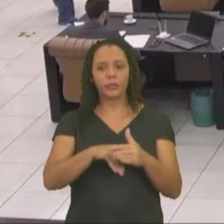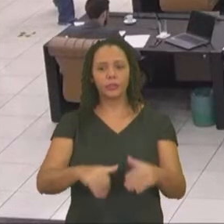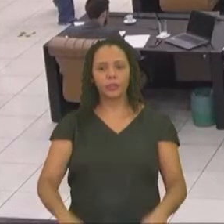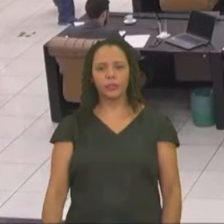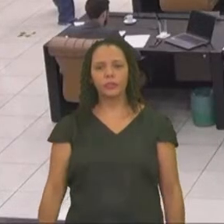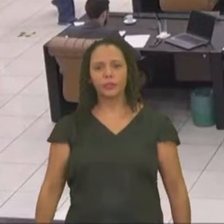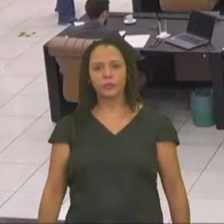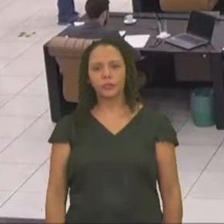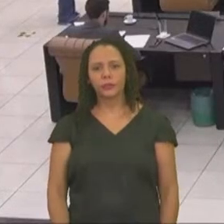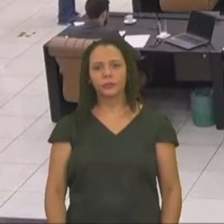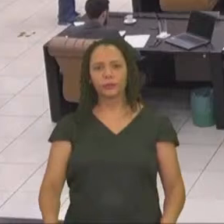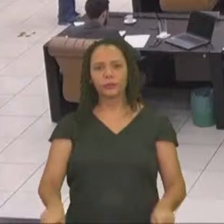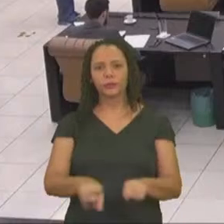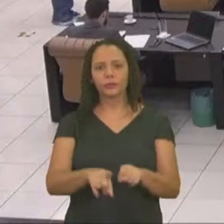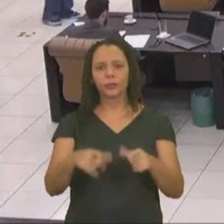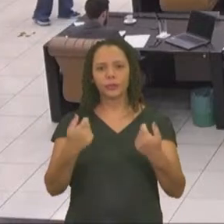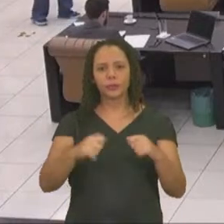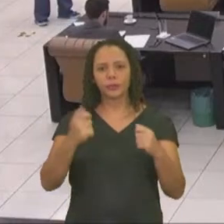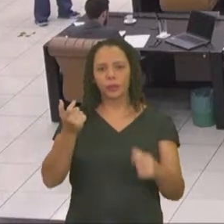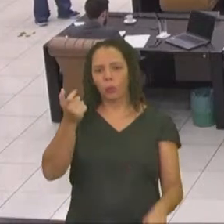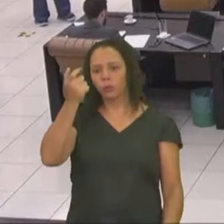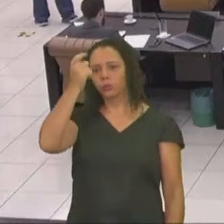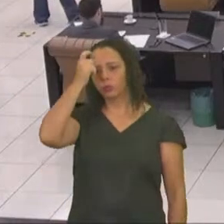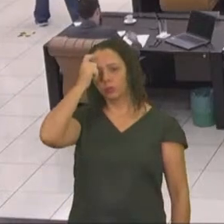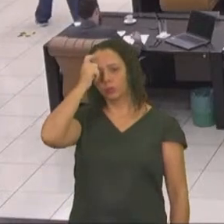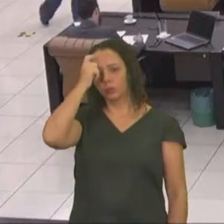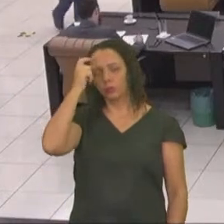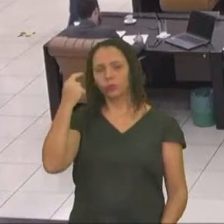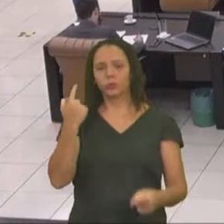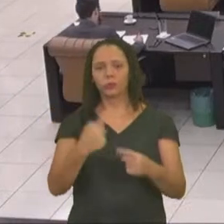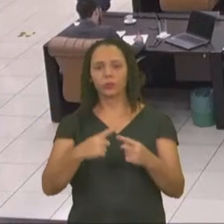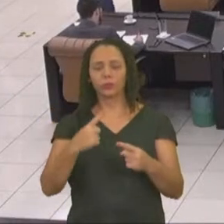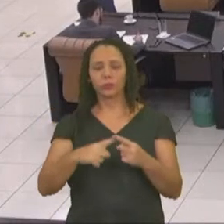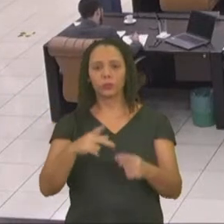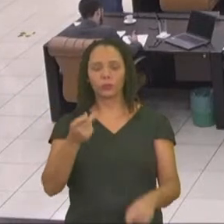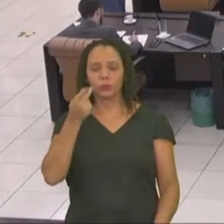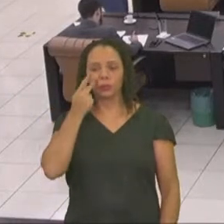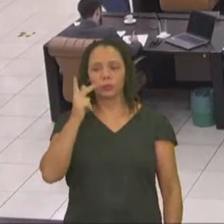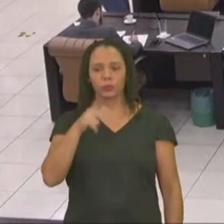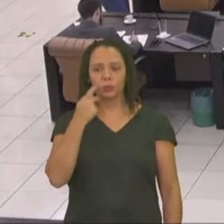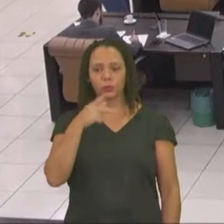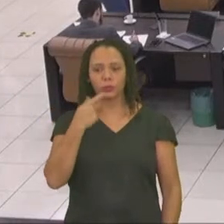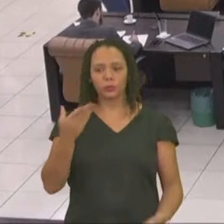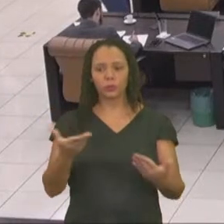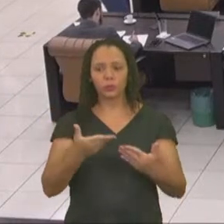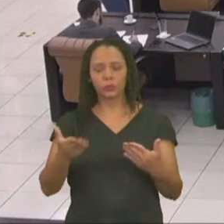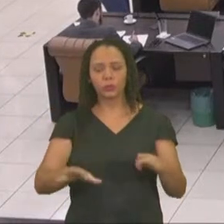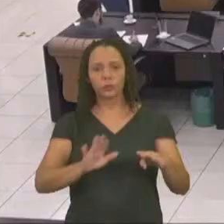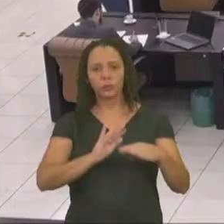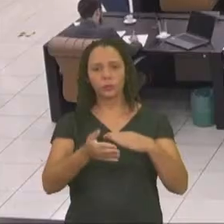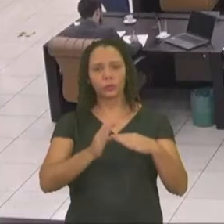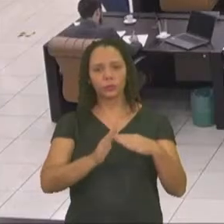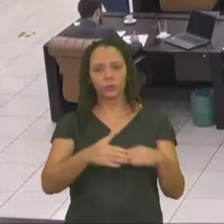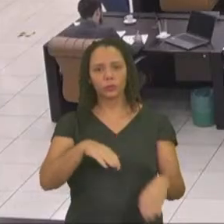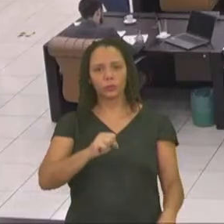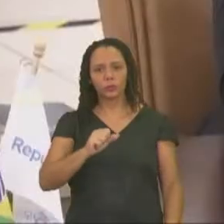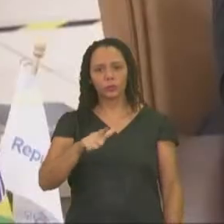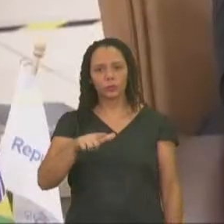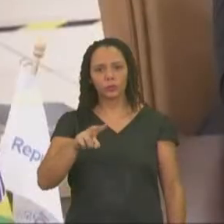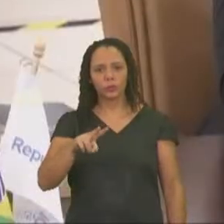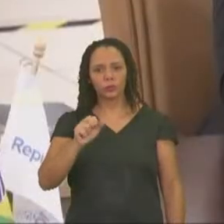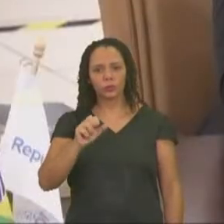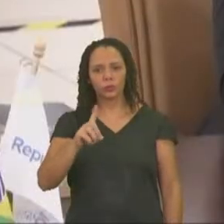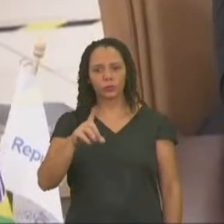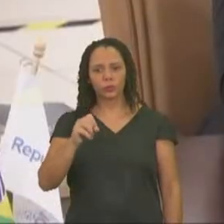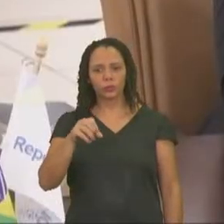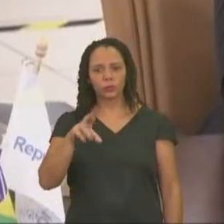as pessoas têm que se conscientizar, por quê? Inclusive o Paulinho citou agora o campo do Cidade Salvador, inclusive a gente está reformando,